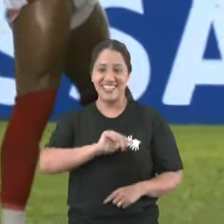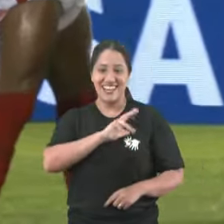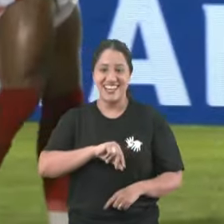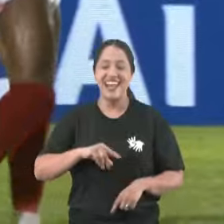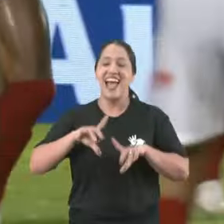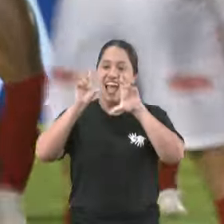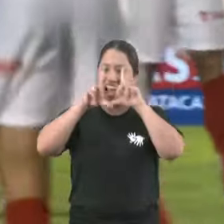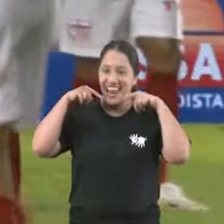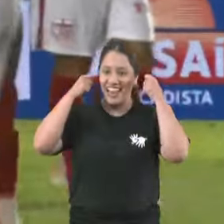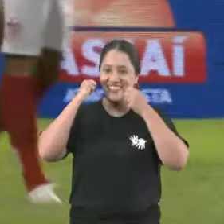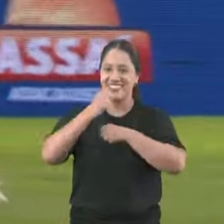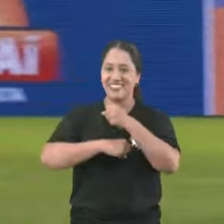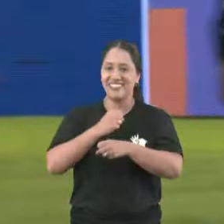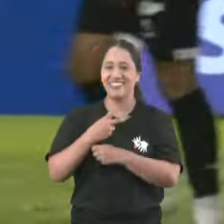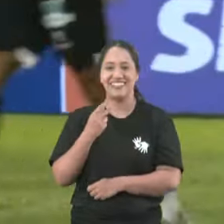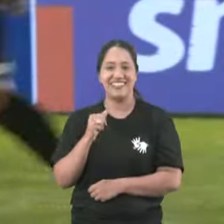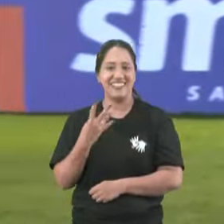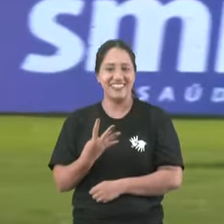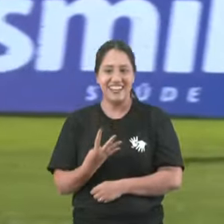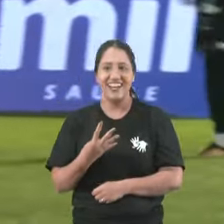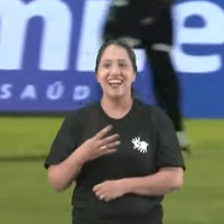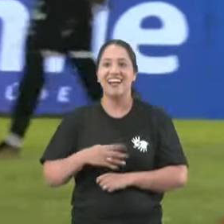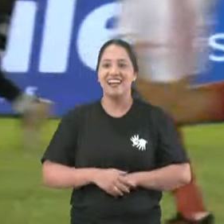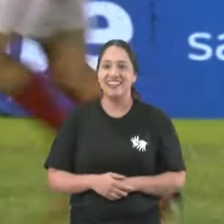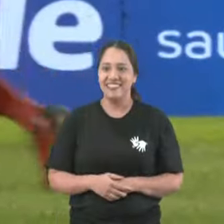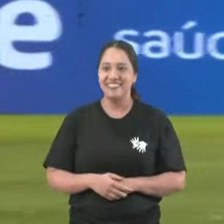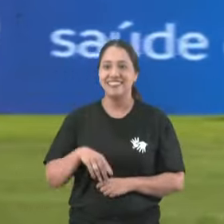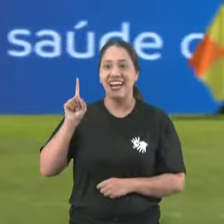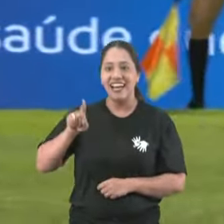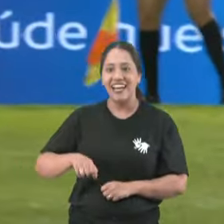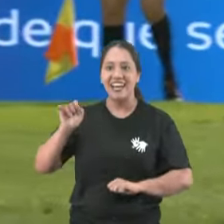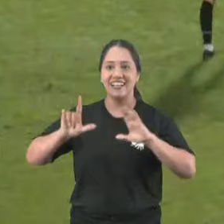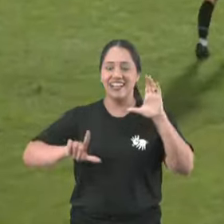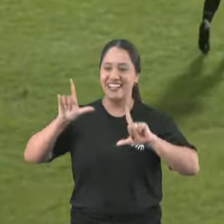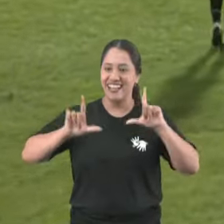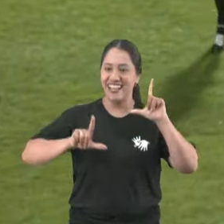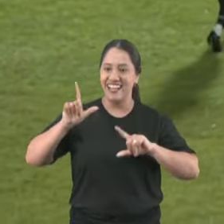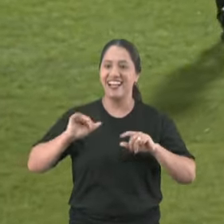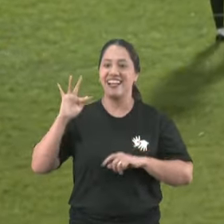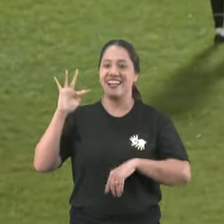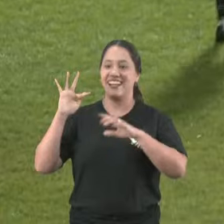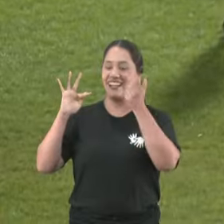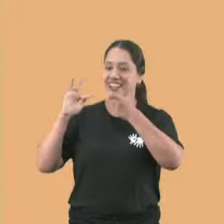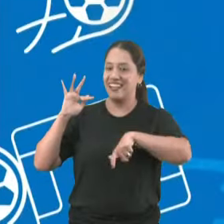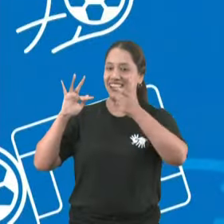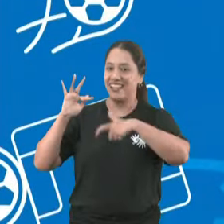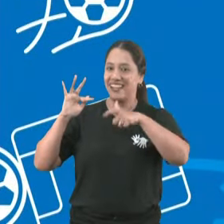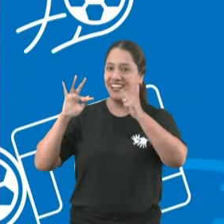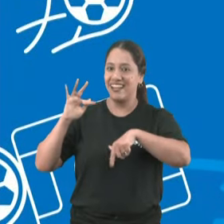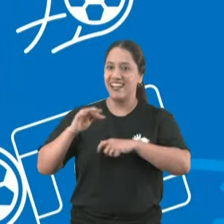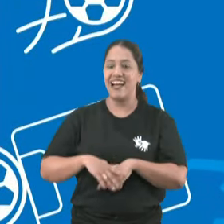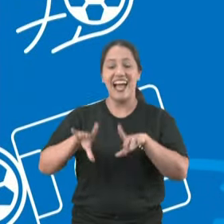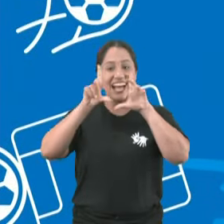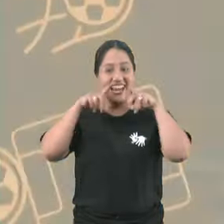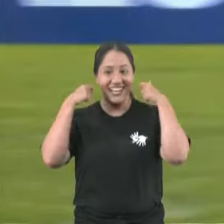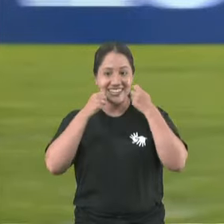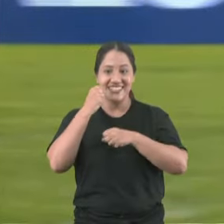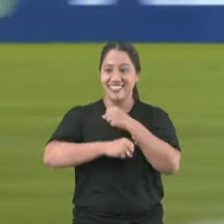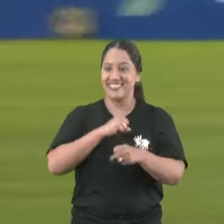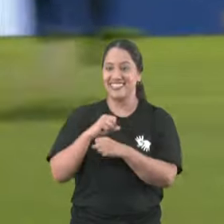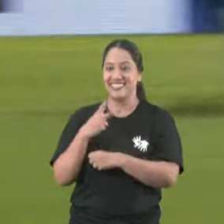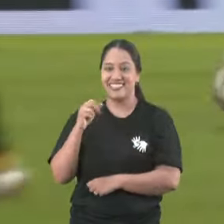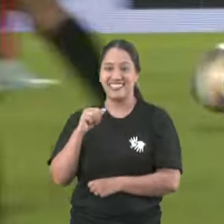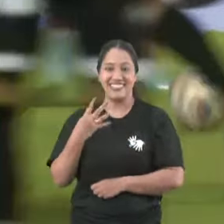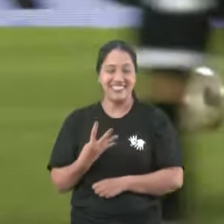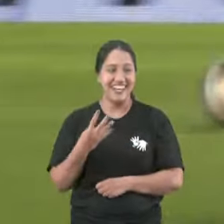Alagoano 2024 é Massa, é aqui na tela da Band e também da FAF TV. Alagoano